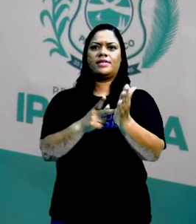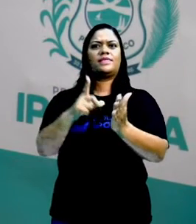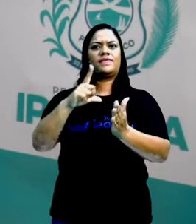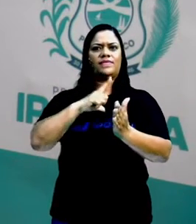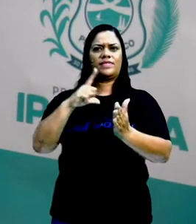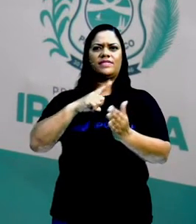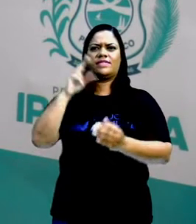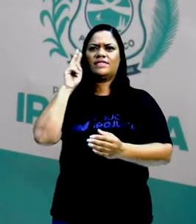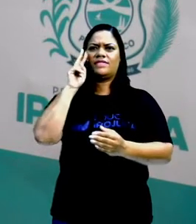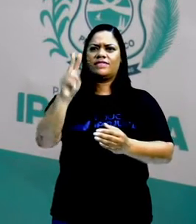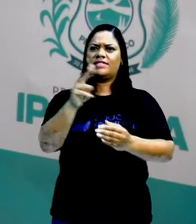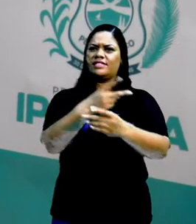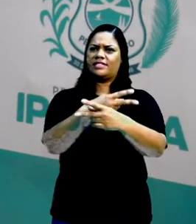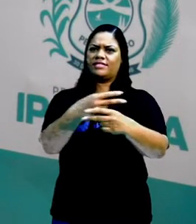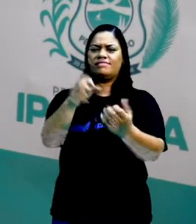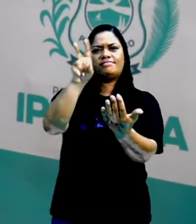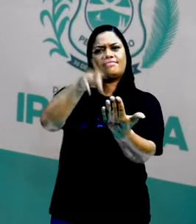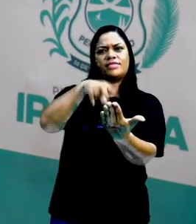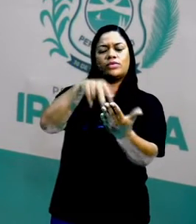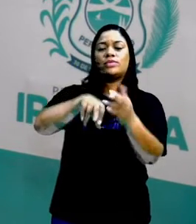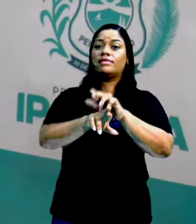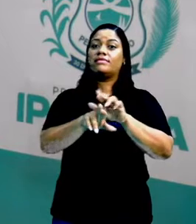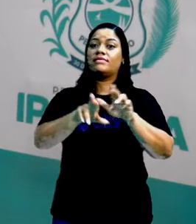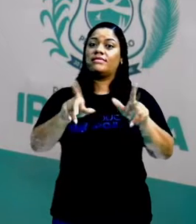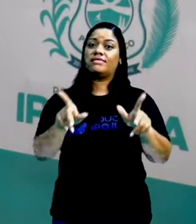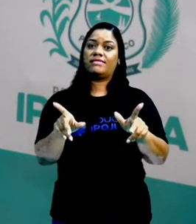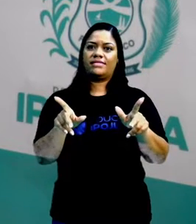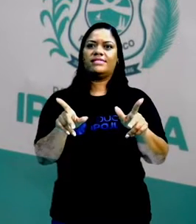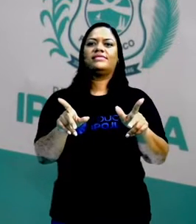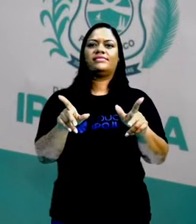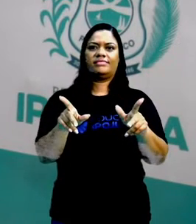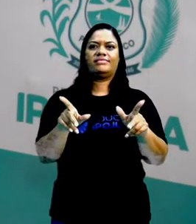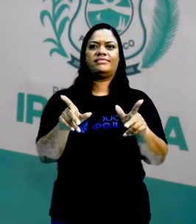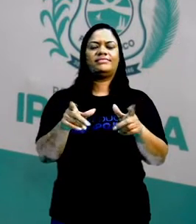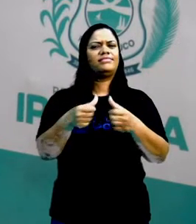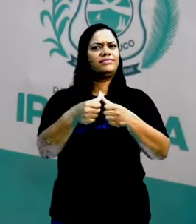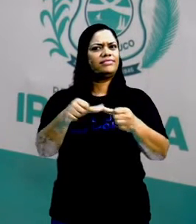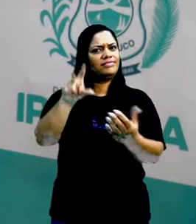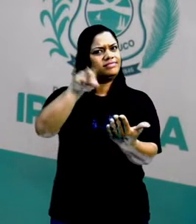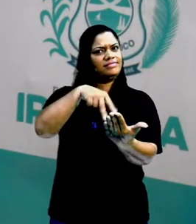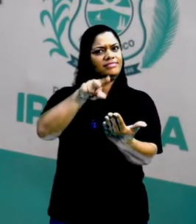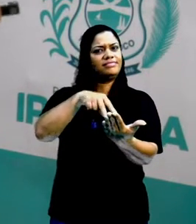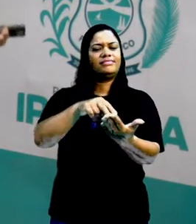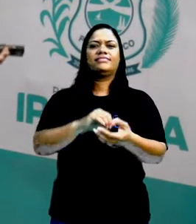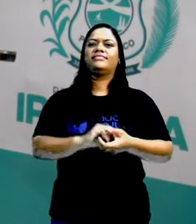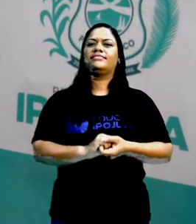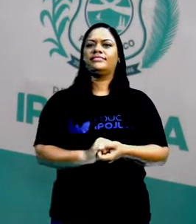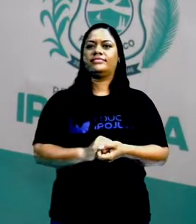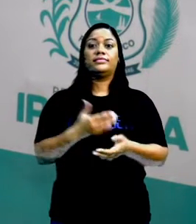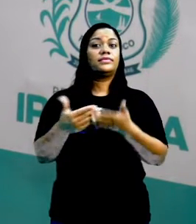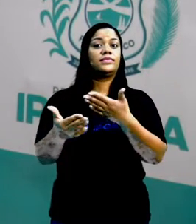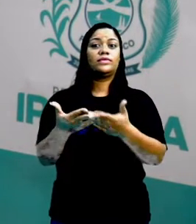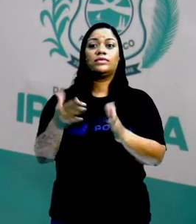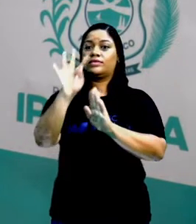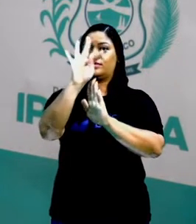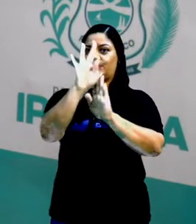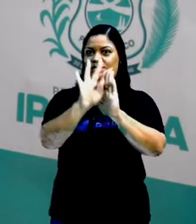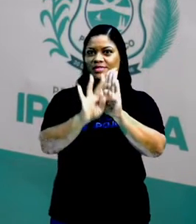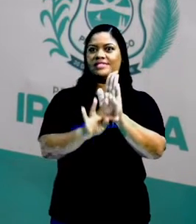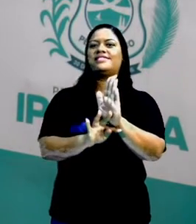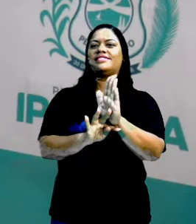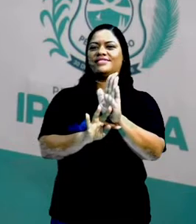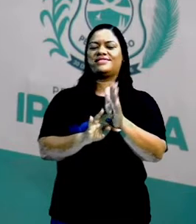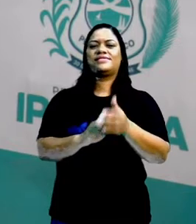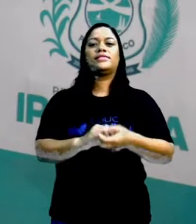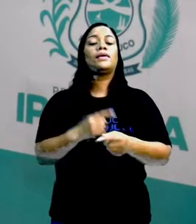uma visão, uma leitura diferente daquilo que está lendo, como é em qualquer texto literário,